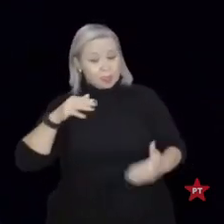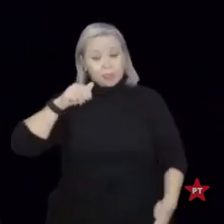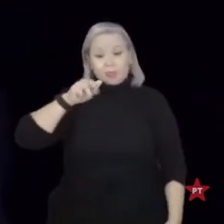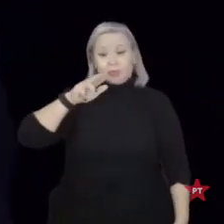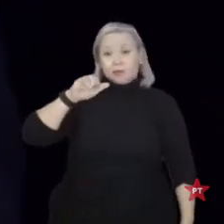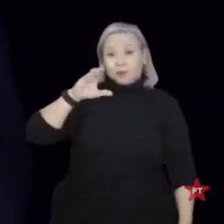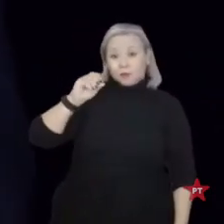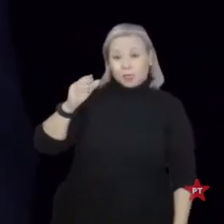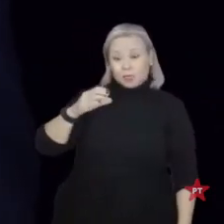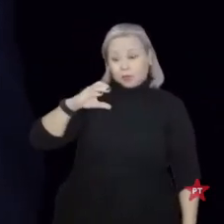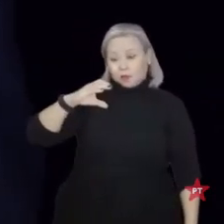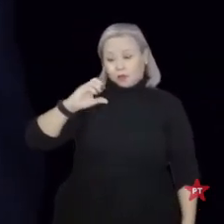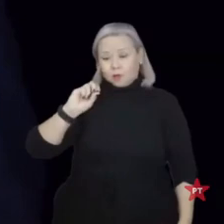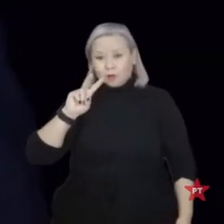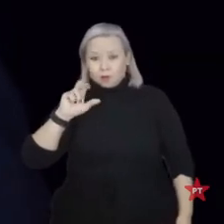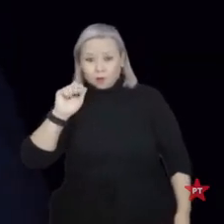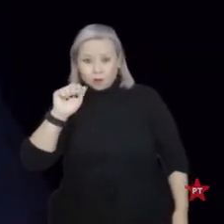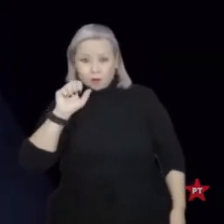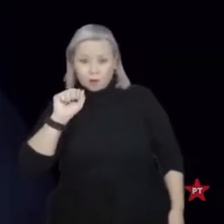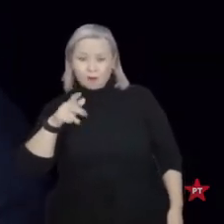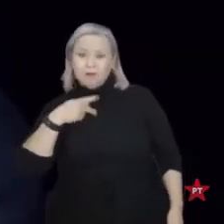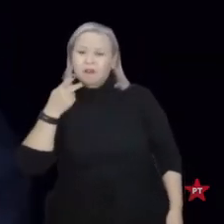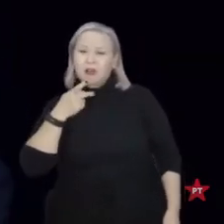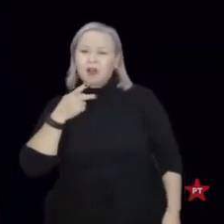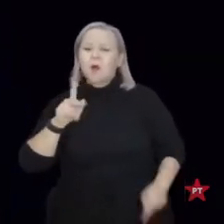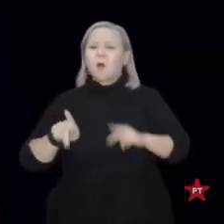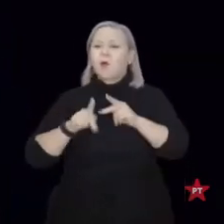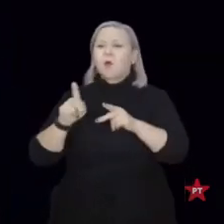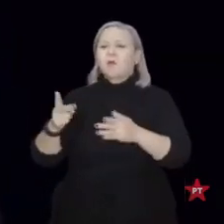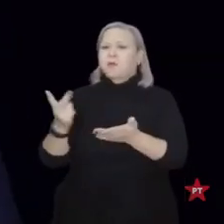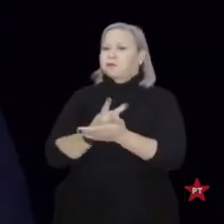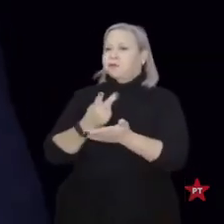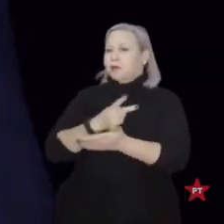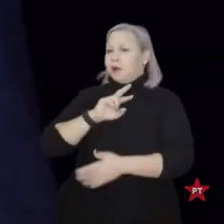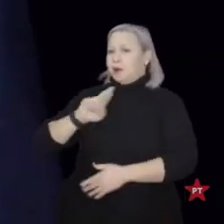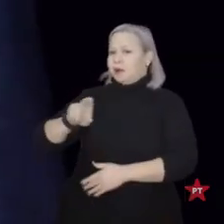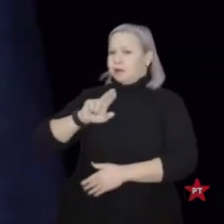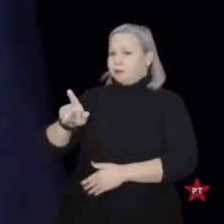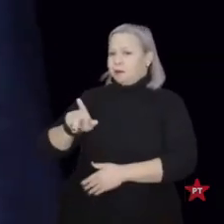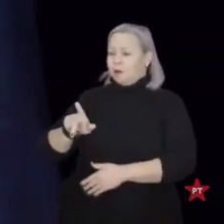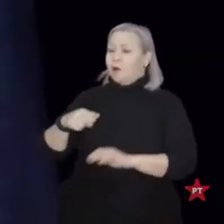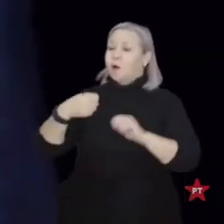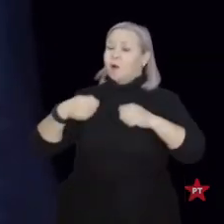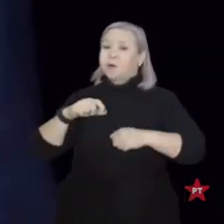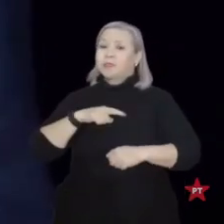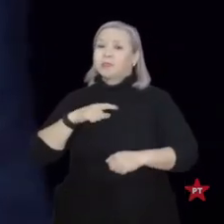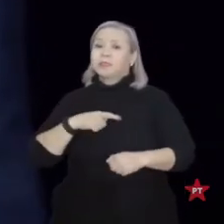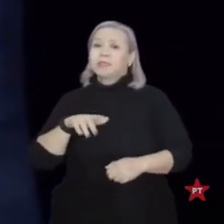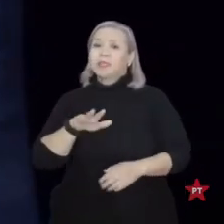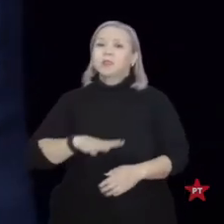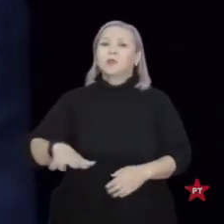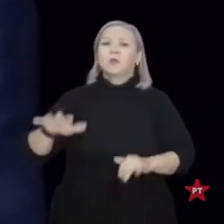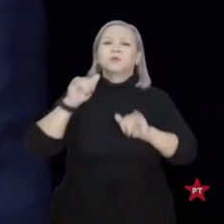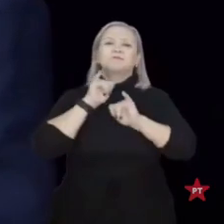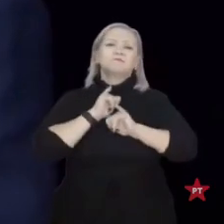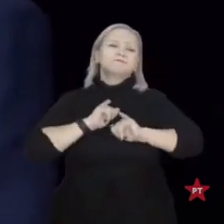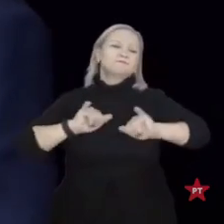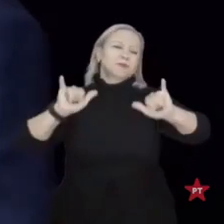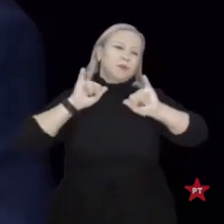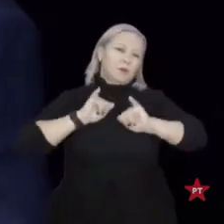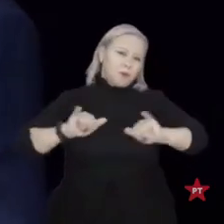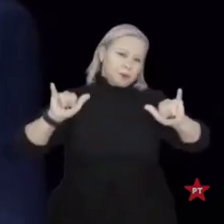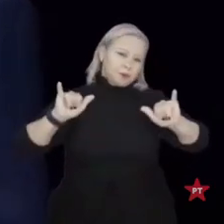o povo não erra ele precisa ter todas as informações é nosso